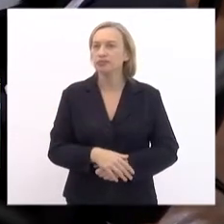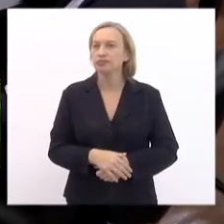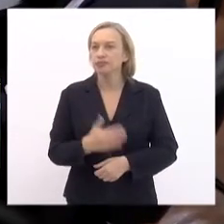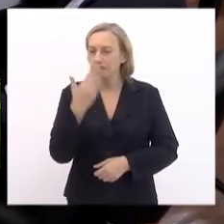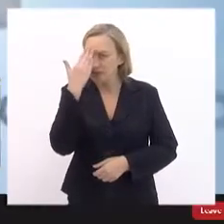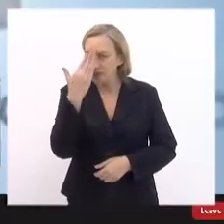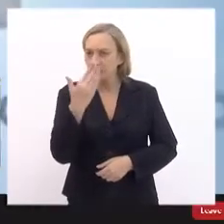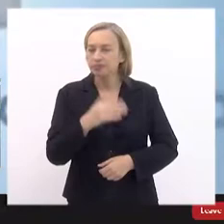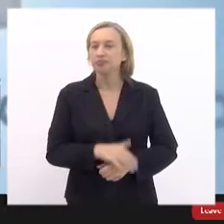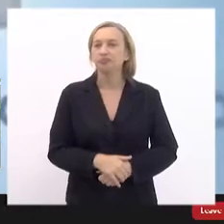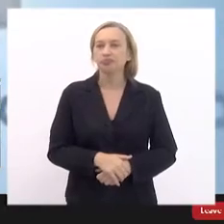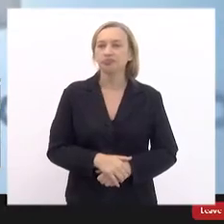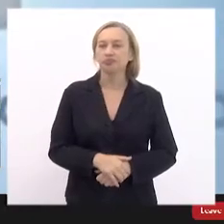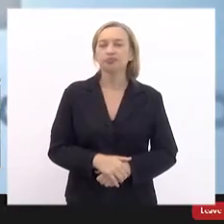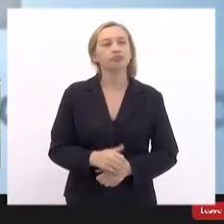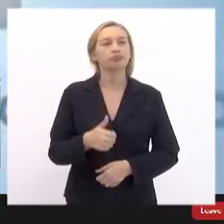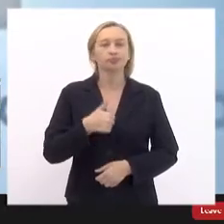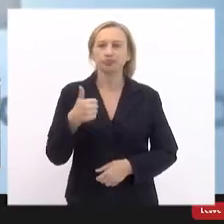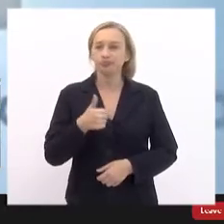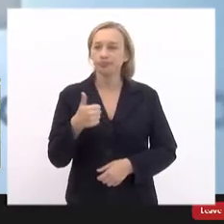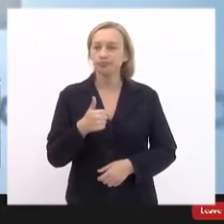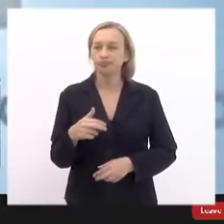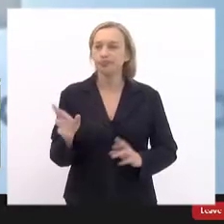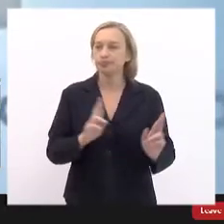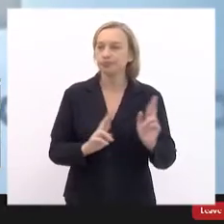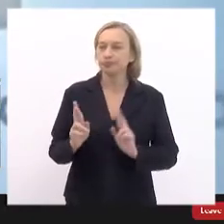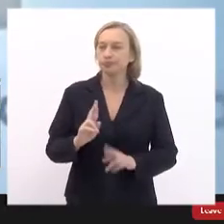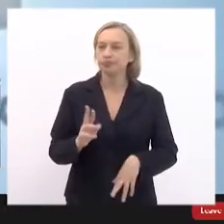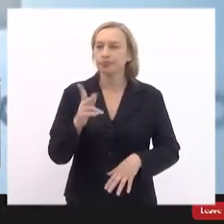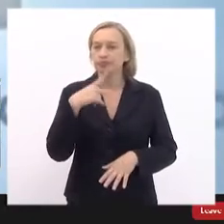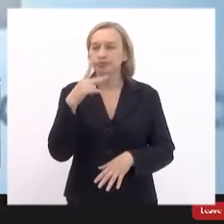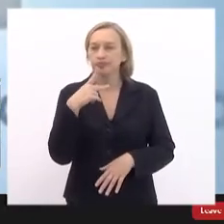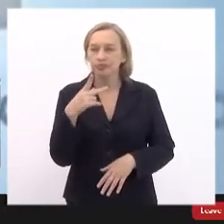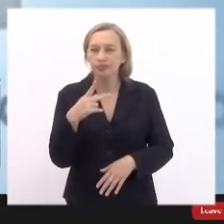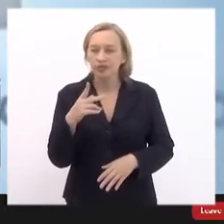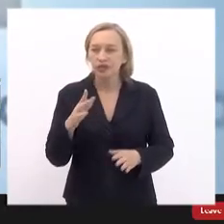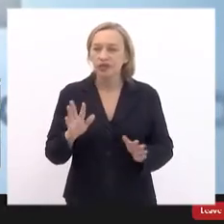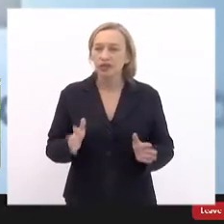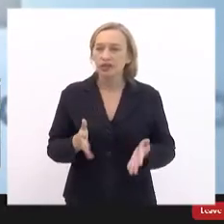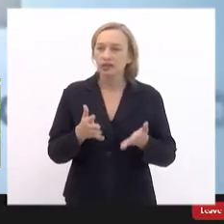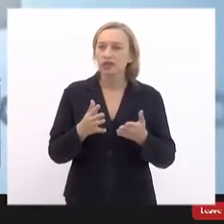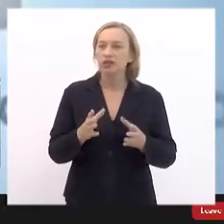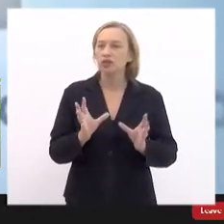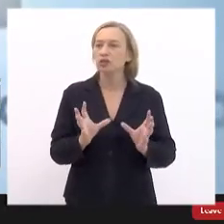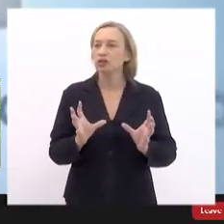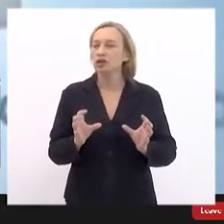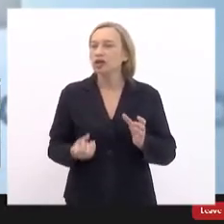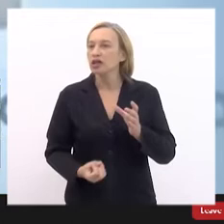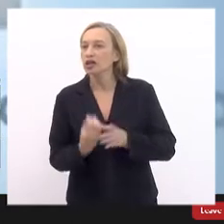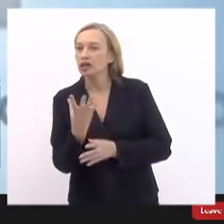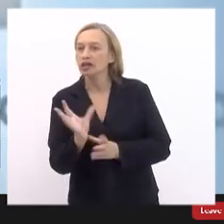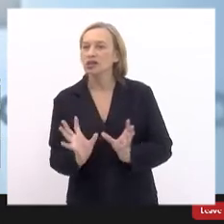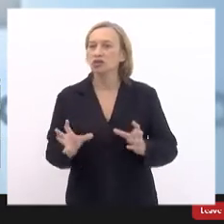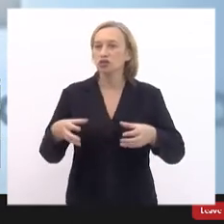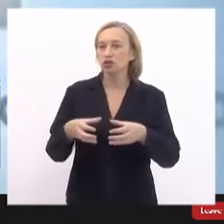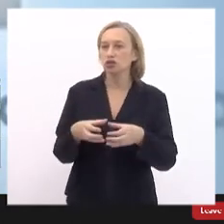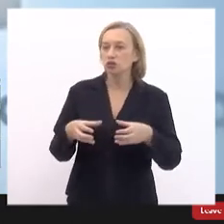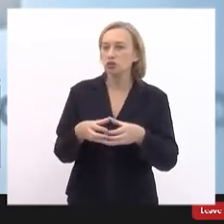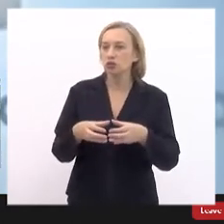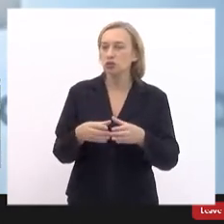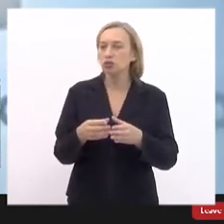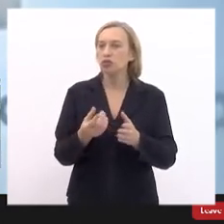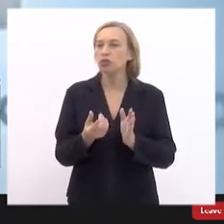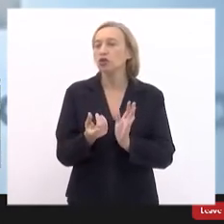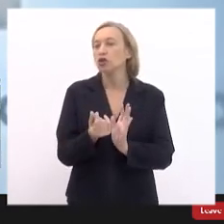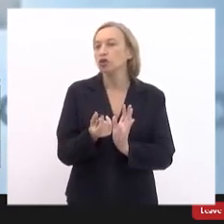Obrigado. Primeira coisa com relação ao que foi citado sobre os incentivos à formação de cooperativas e a isenção de custos